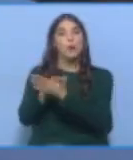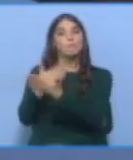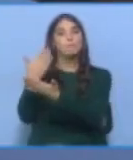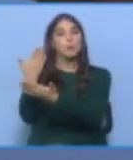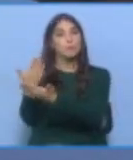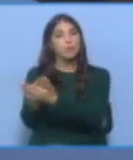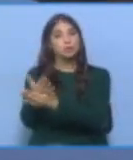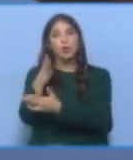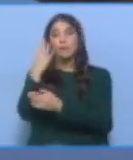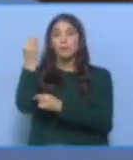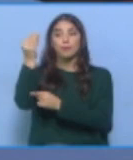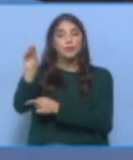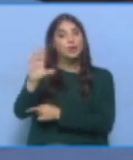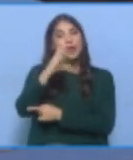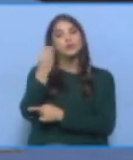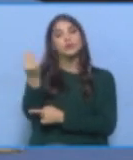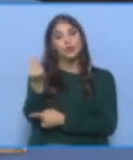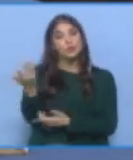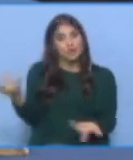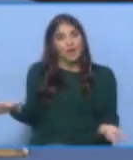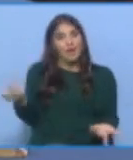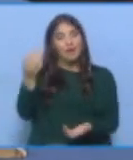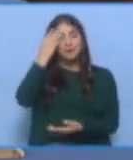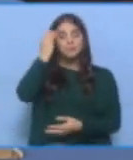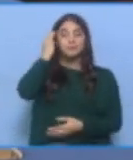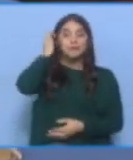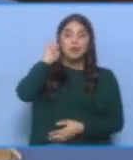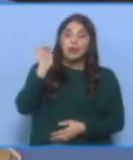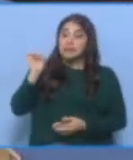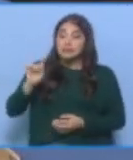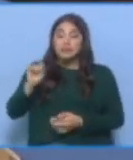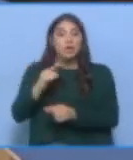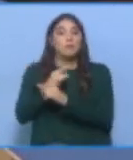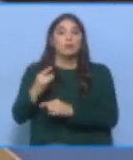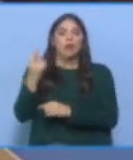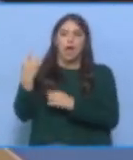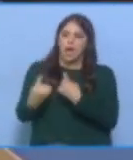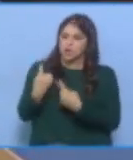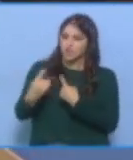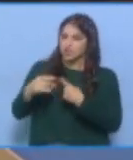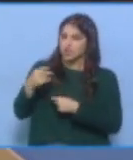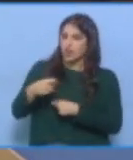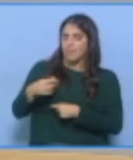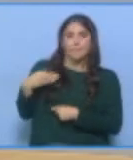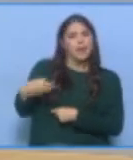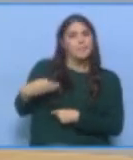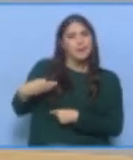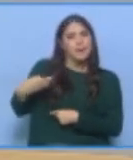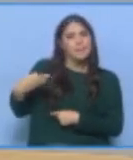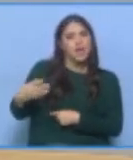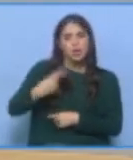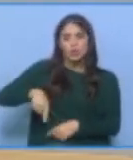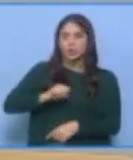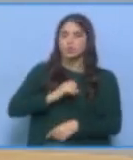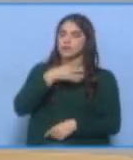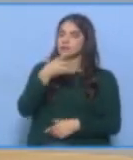Exatamente. Ele propõe o Carlo como exemplo de juventude exatamente porque muitas vezes nos nossos dias, e os nossos jovens dizem, este nosso